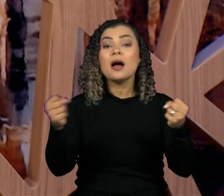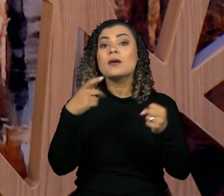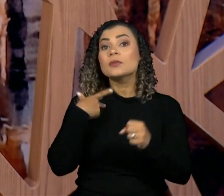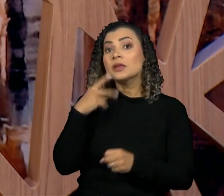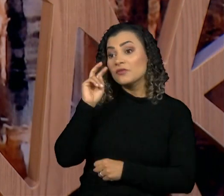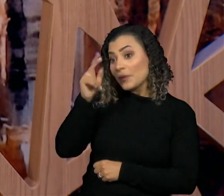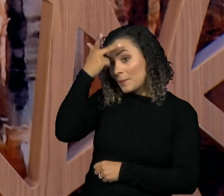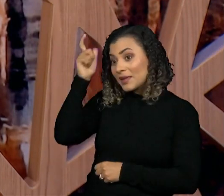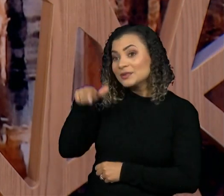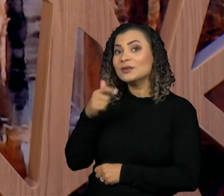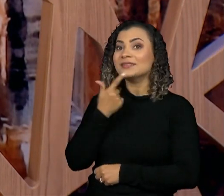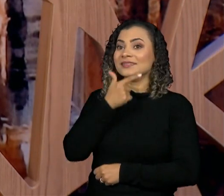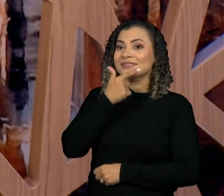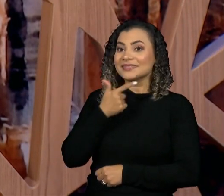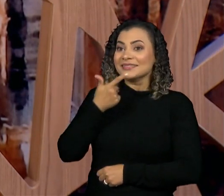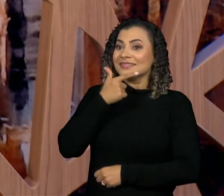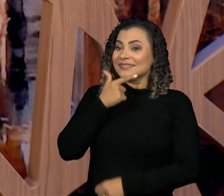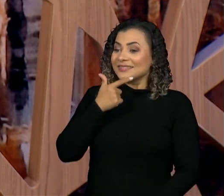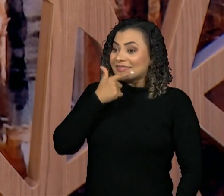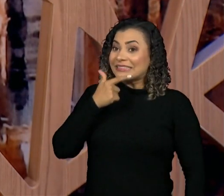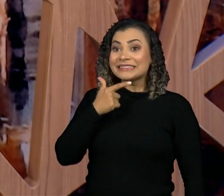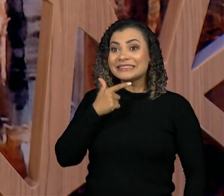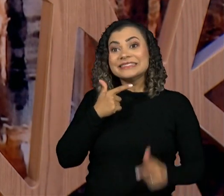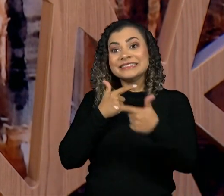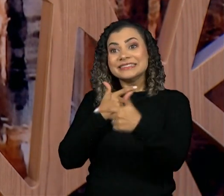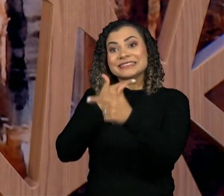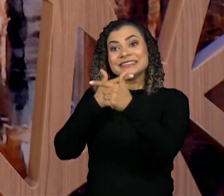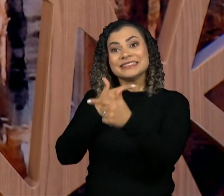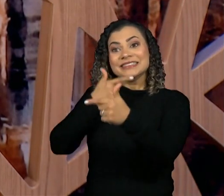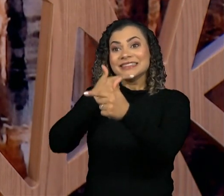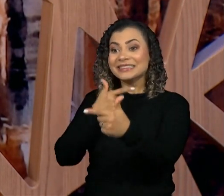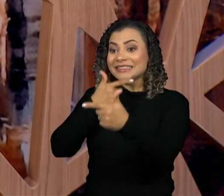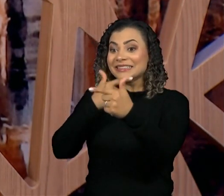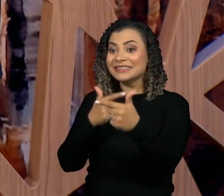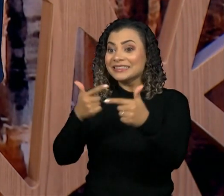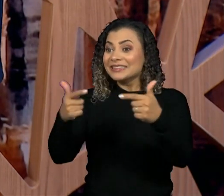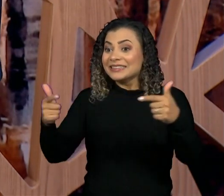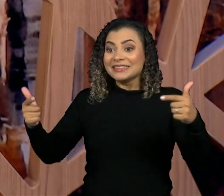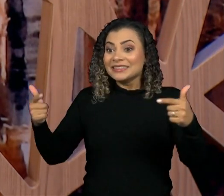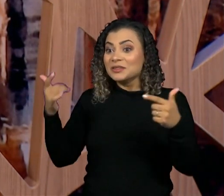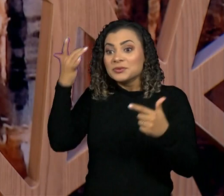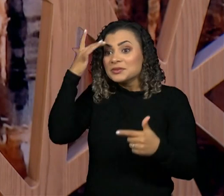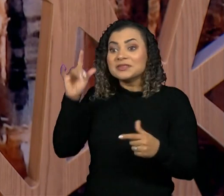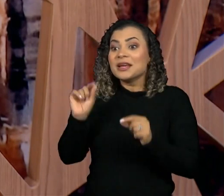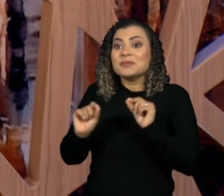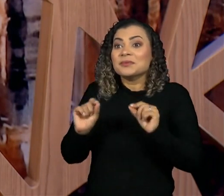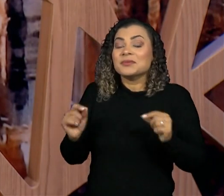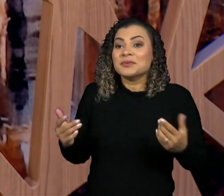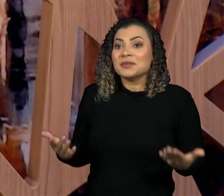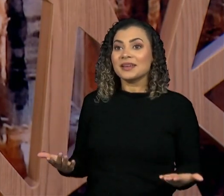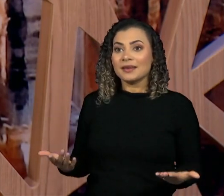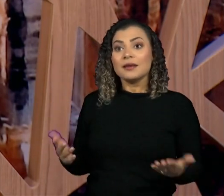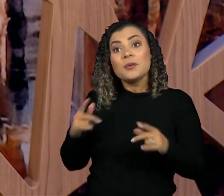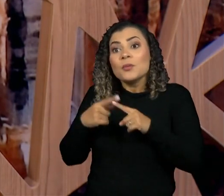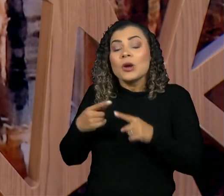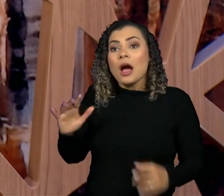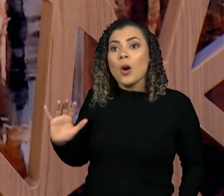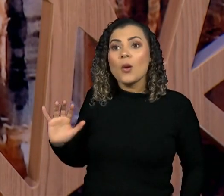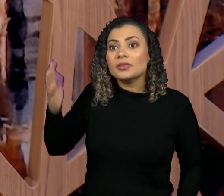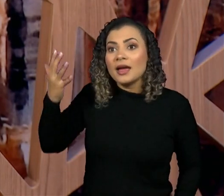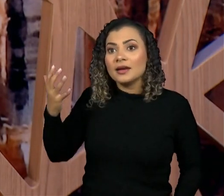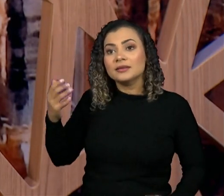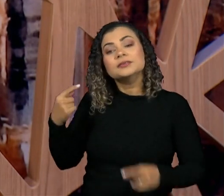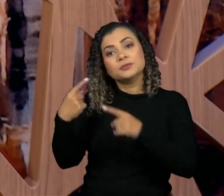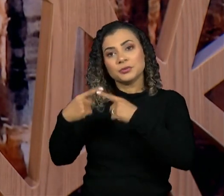começa a falar com a gente com o sorriso já aberto, a gente já começa a ficar entusiasmado, né? Por que isso acontece? No nosso